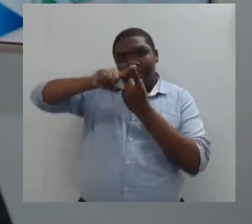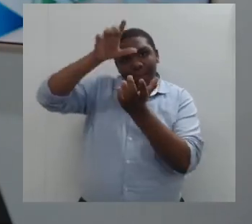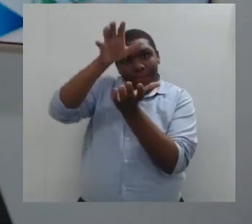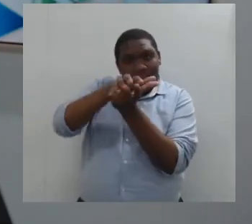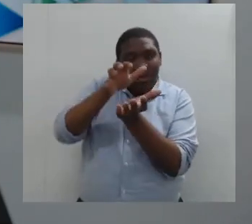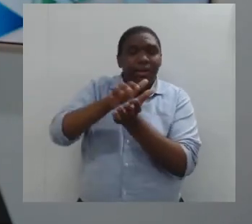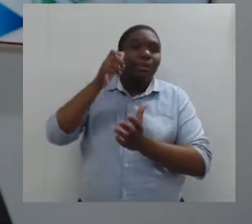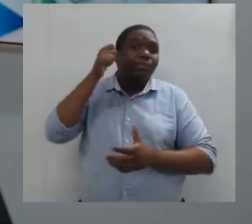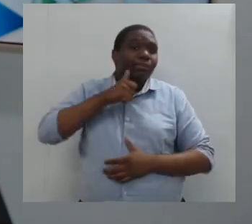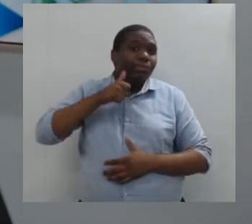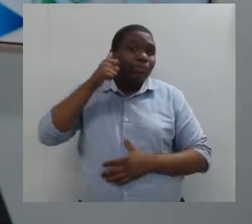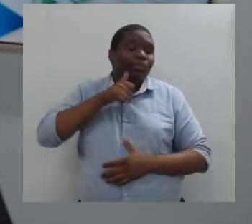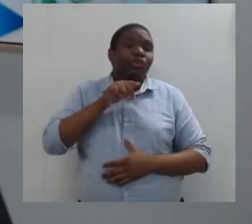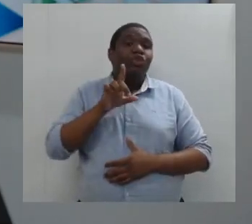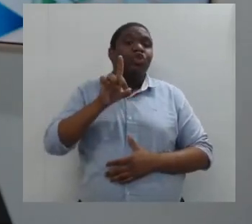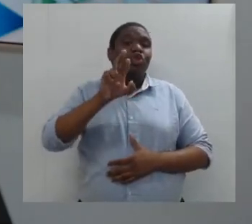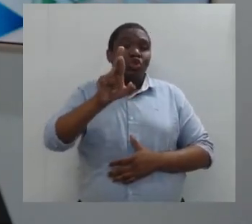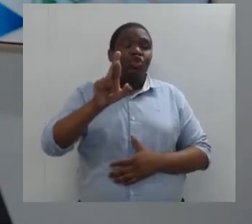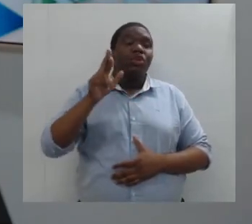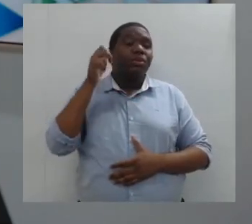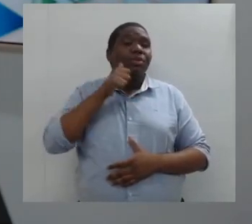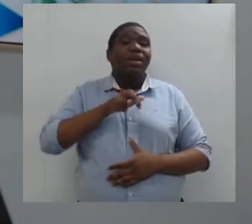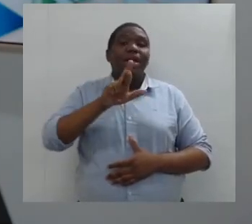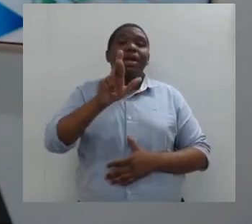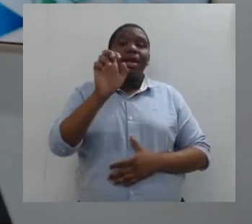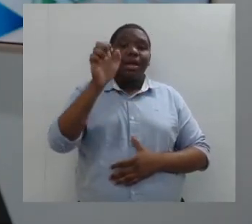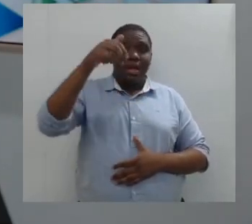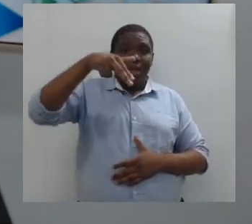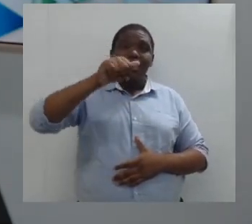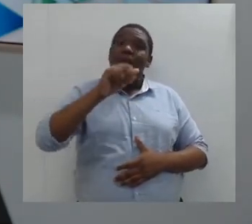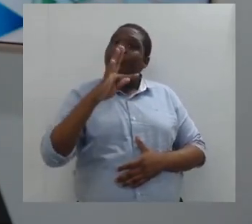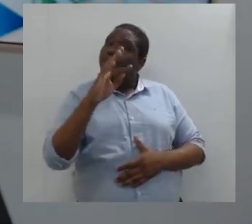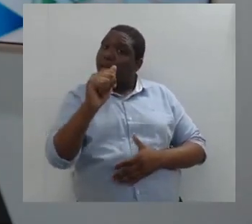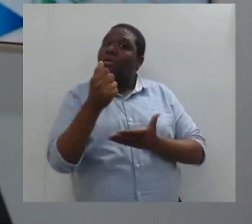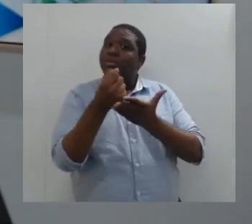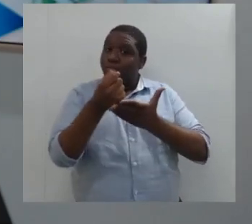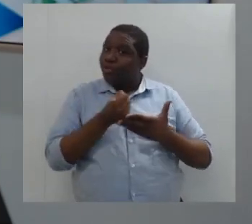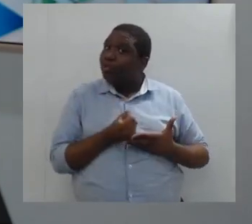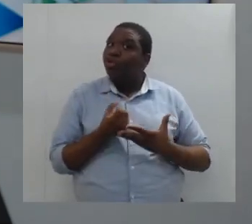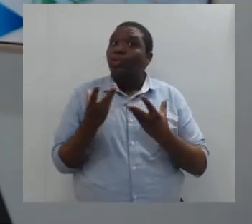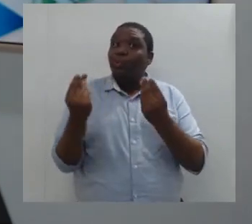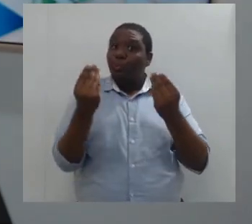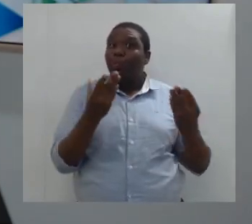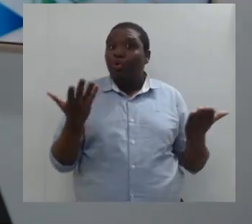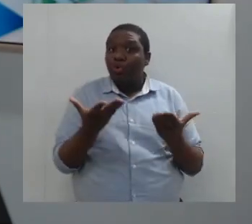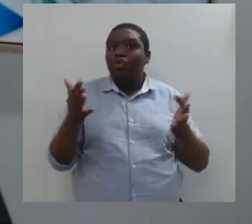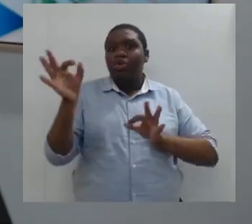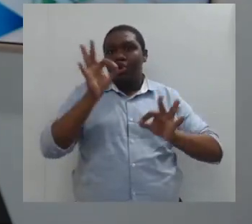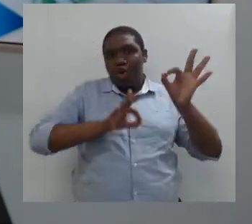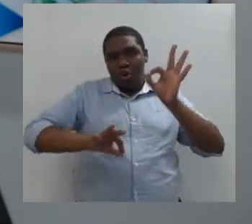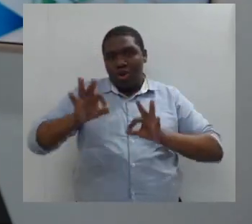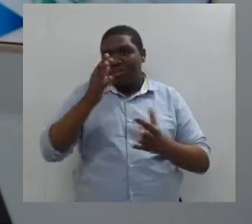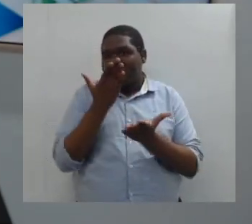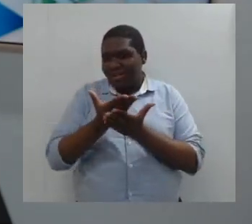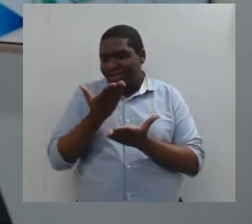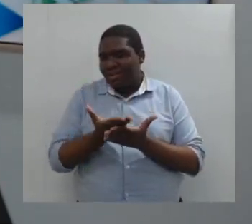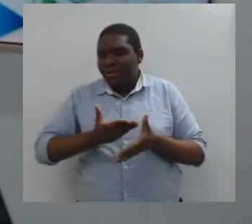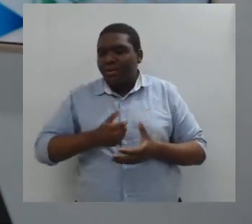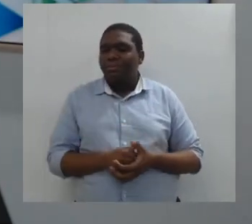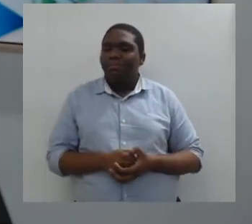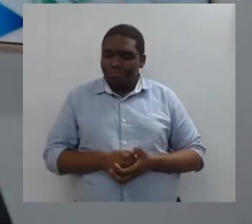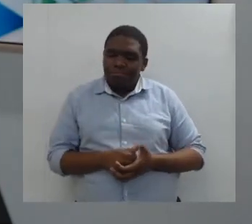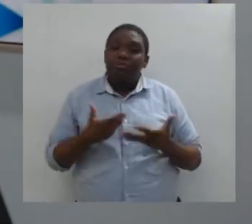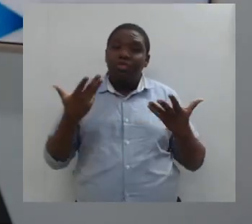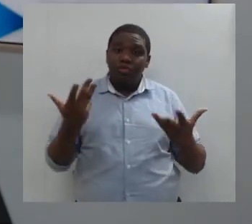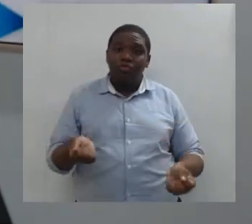doutora Renata Barrampu. Renata, que me ajudou muito na organização da aula de hoje. Então, vamos